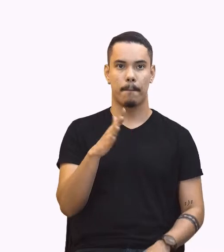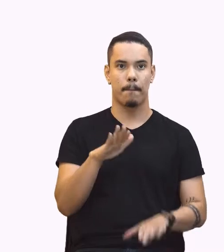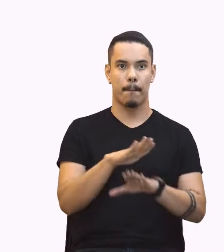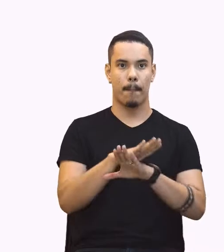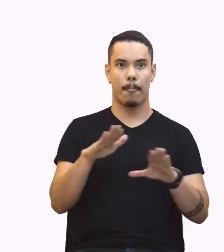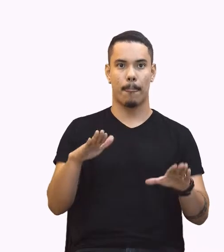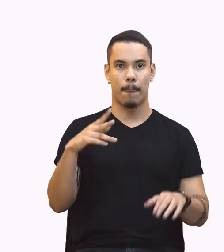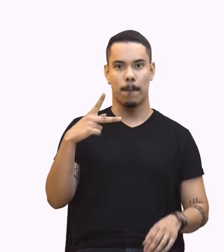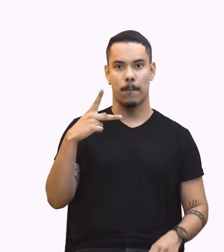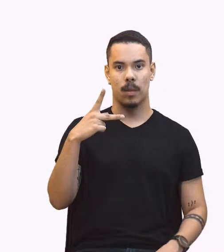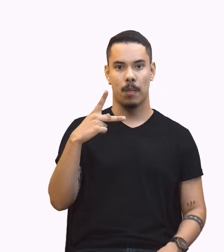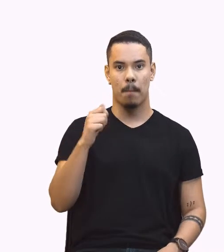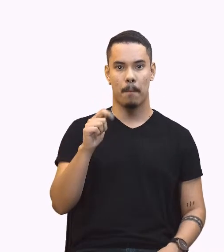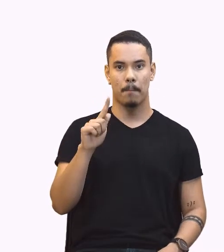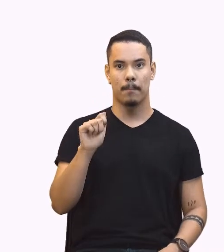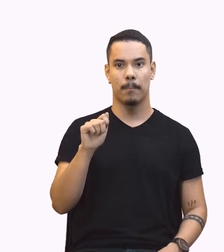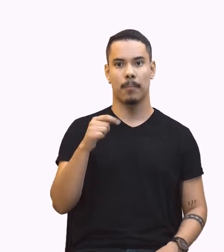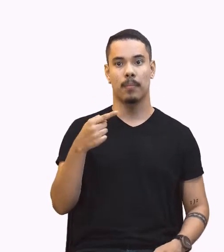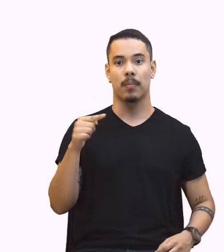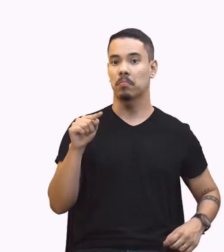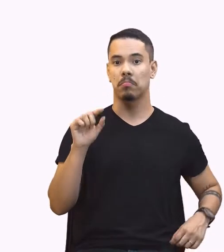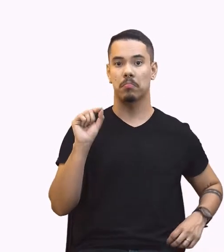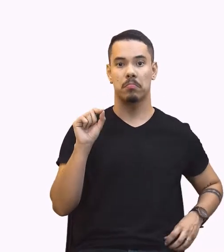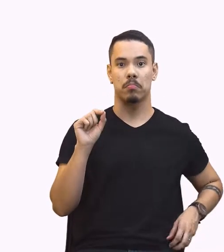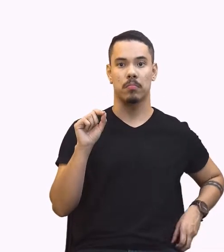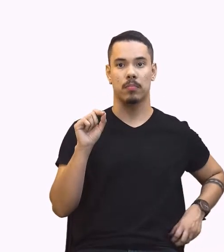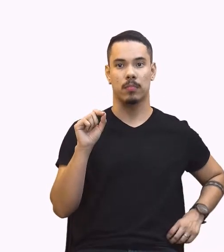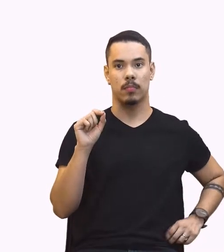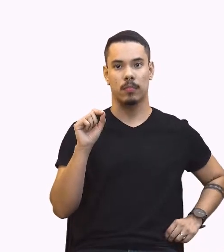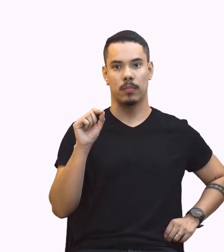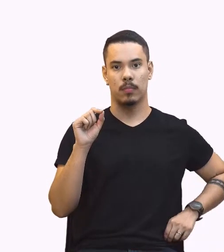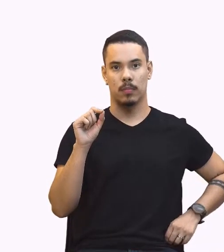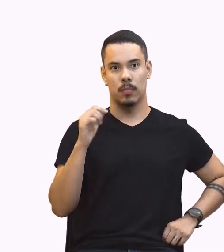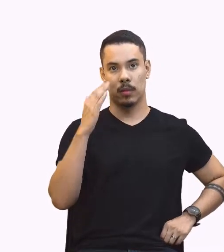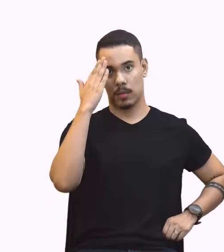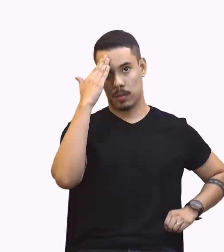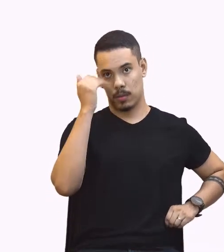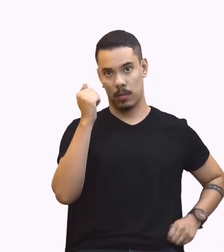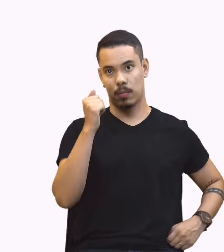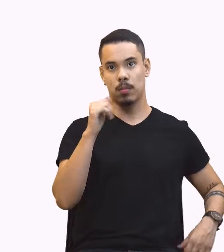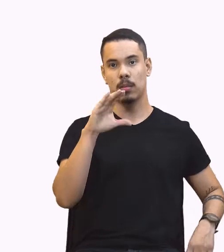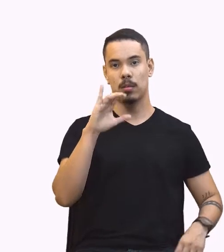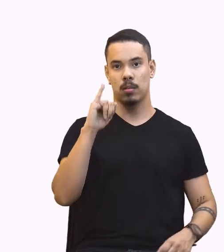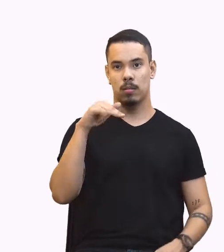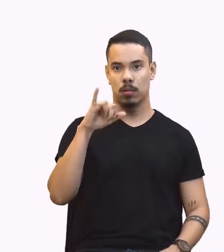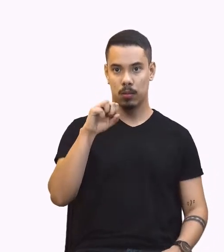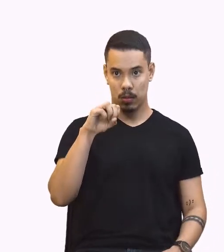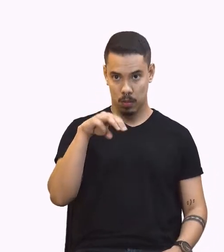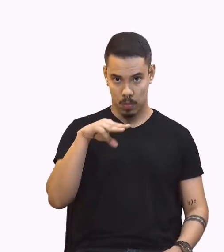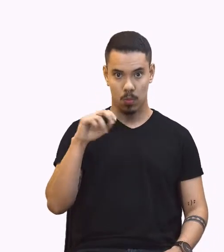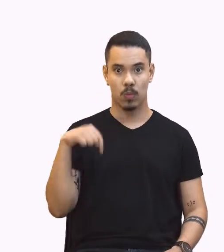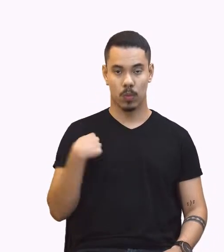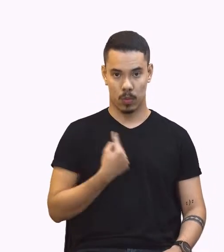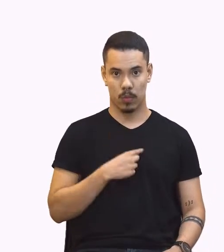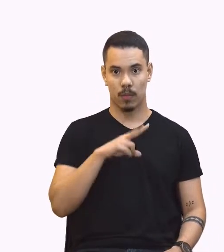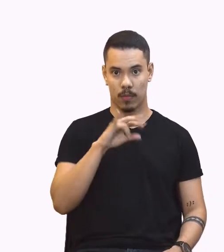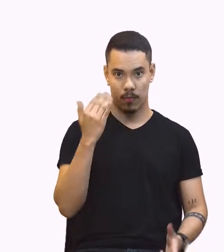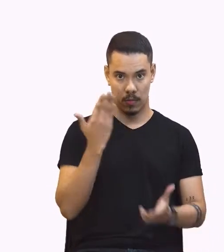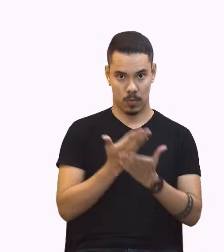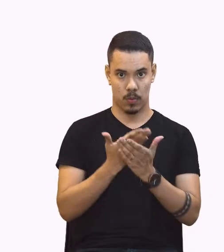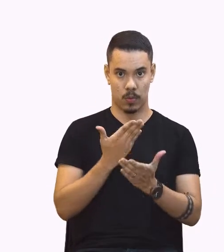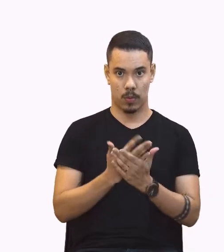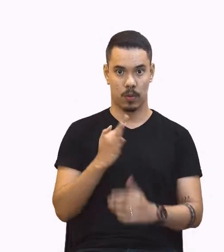pagã, que além do florescimento do cinismo, que é algo que nós vamos ver mais para frente, o que são